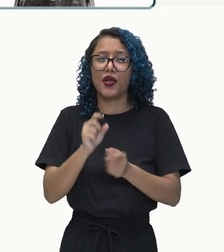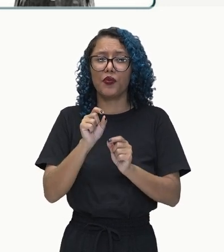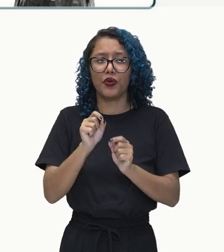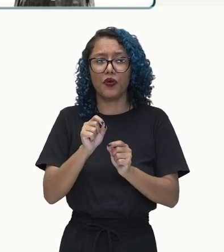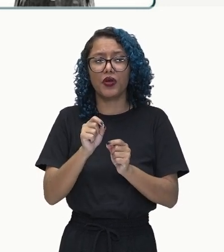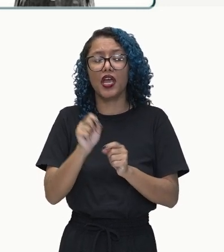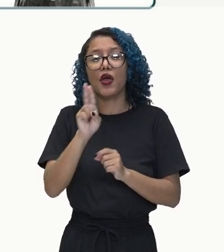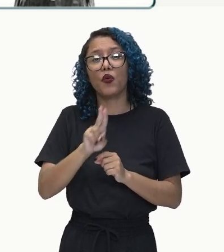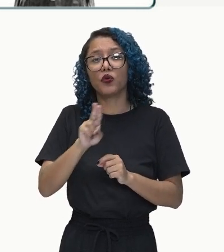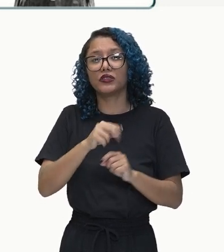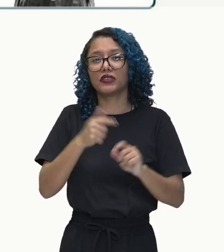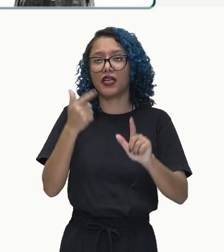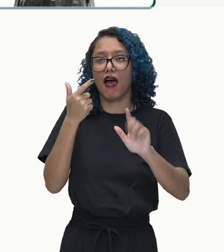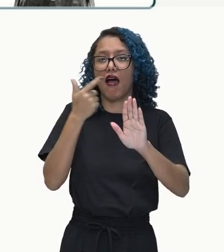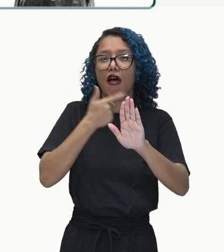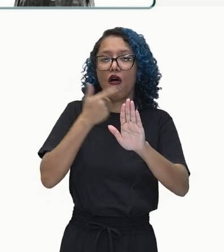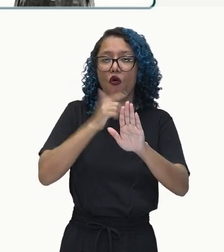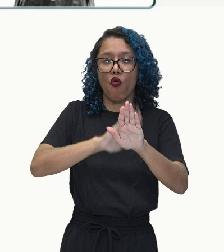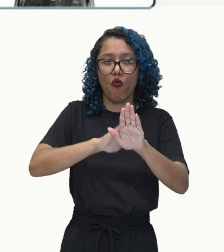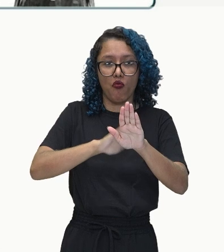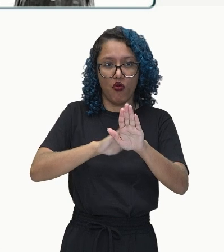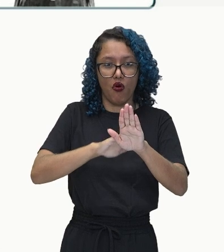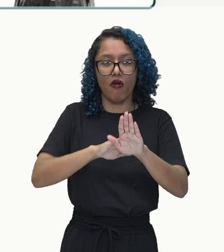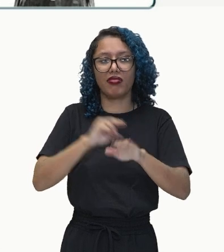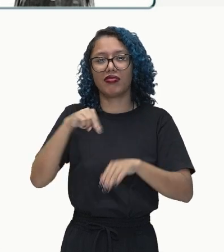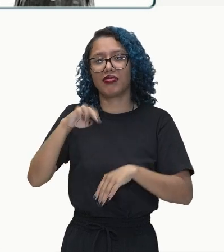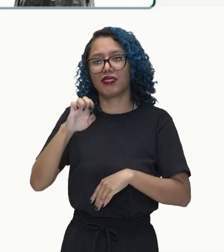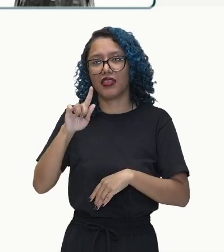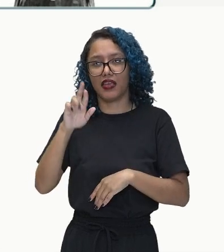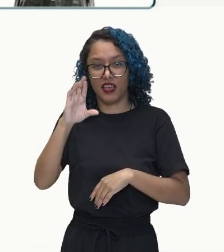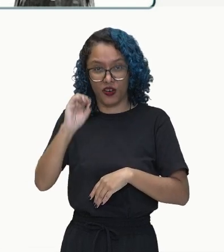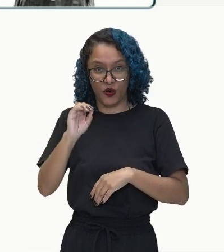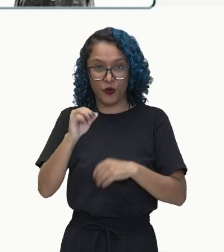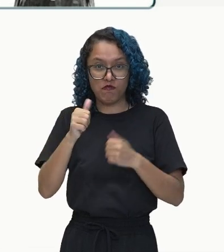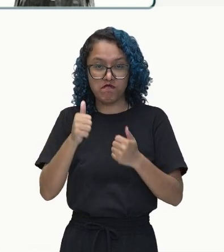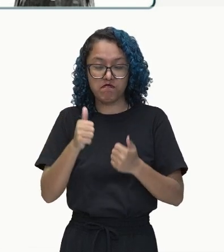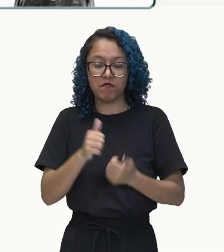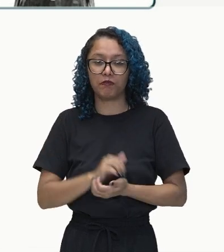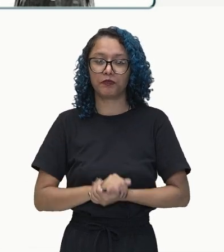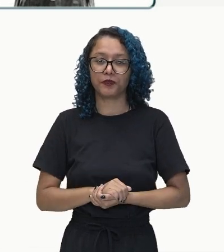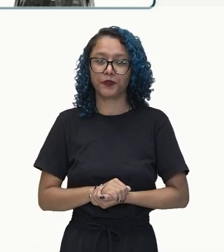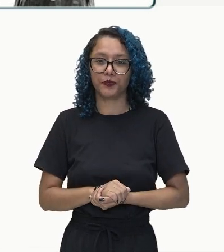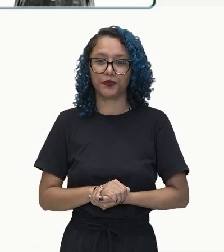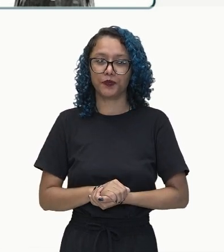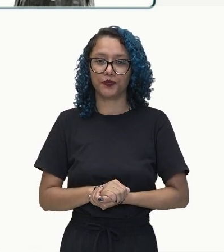humor negro. Então já sabemos que o trabalho dos irmãos